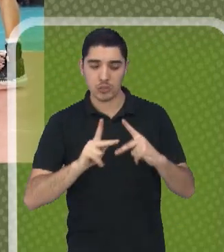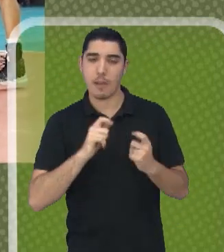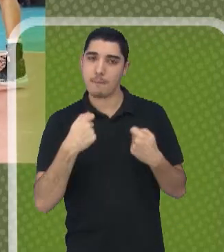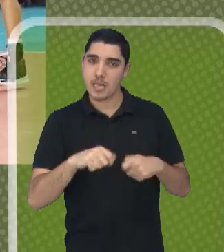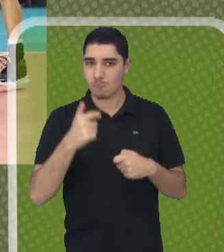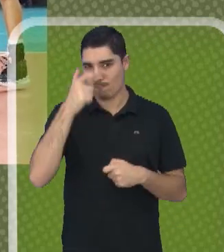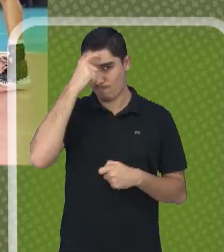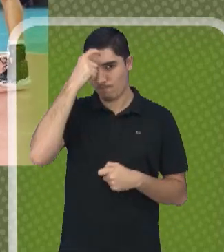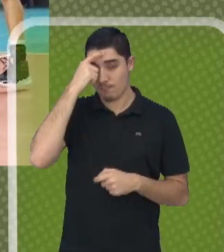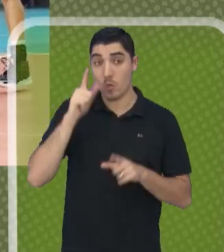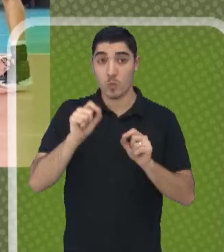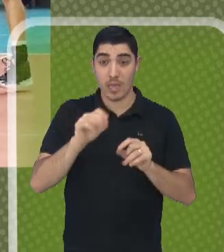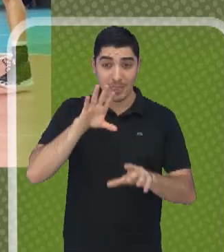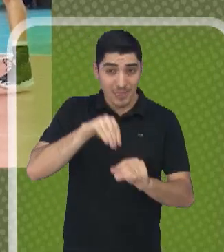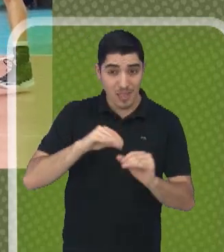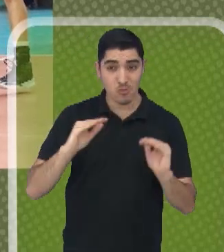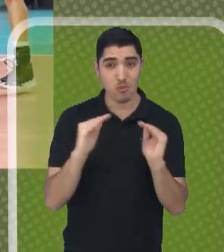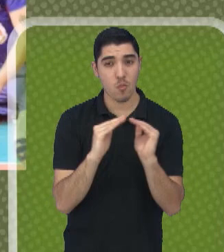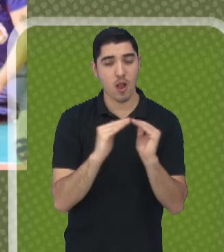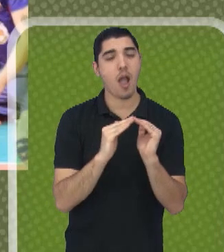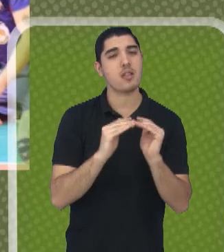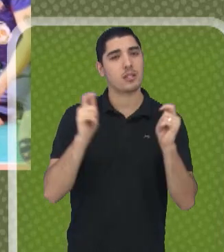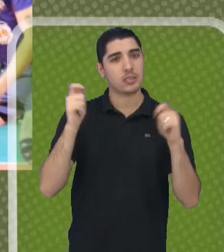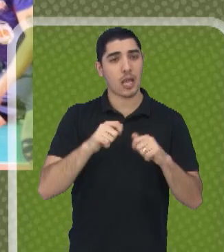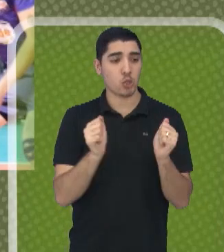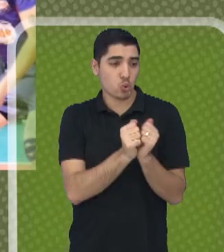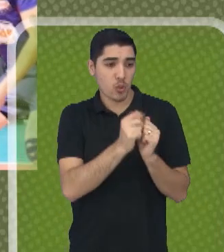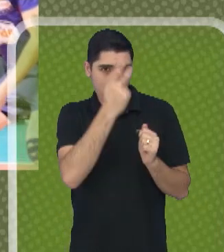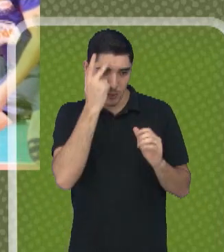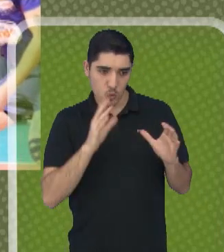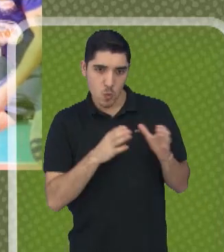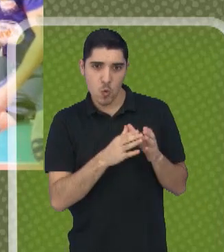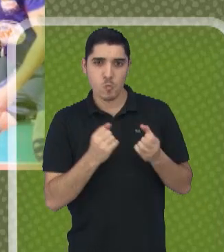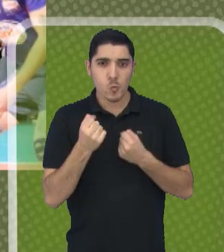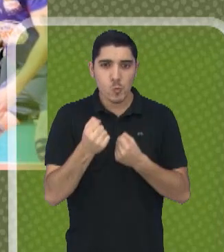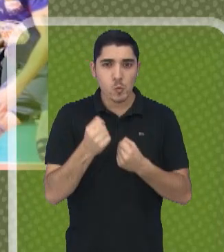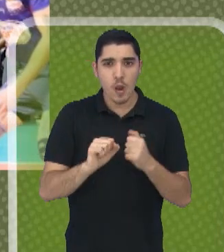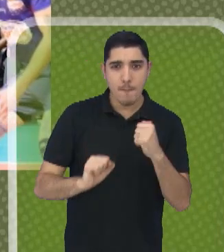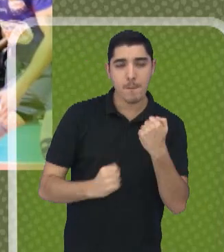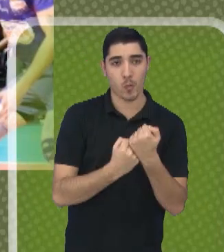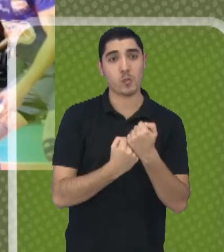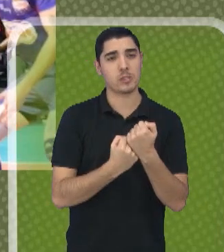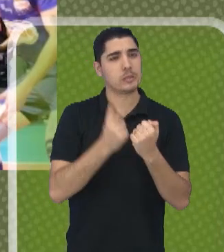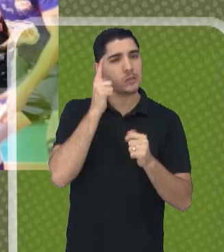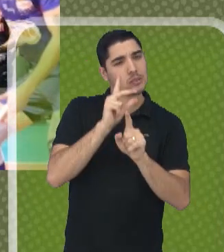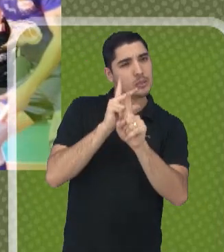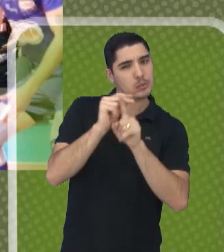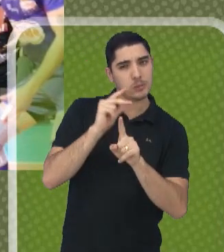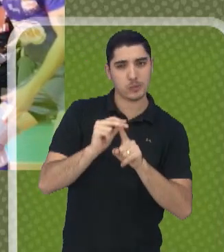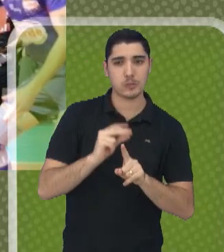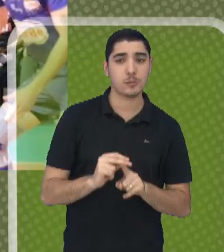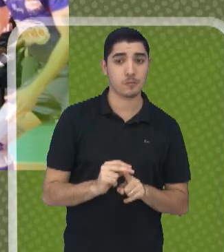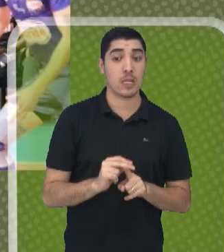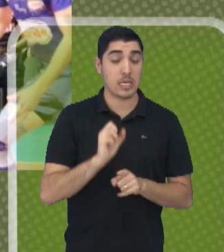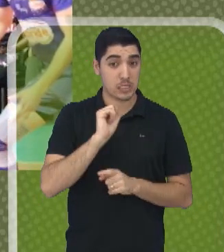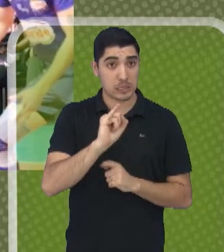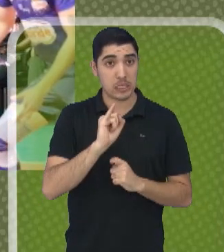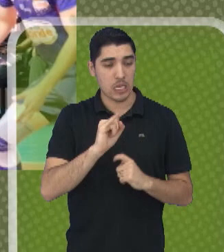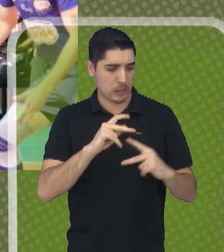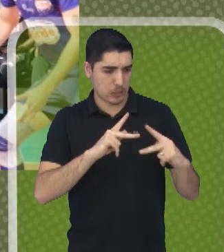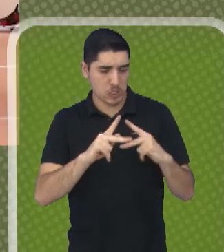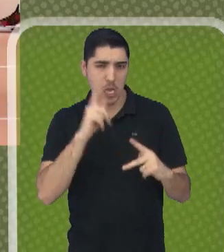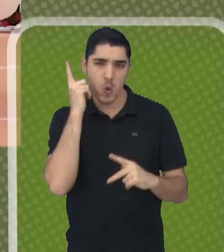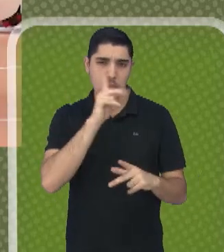em casa, né, com a torcida a favor, seja só vitórias, né? Se o São José conseguir aí encaixar o jogo em casa